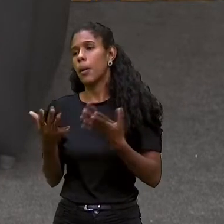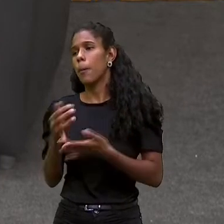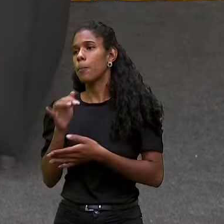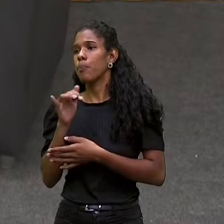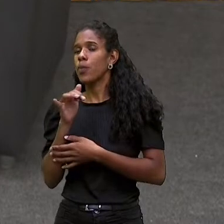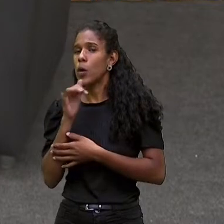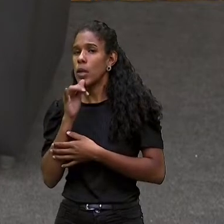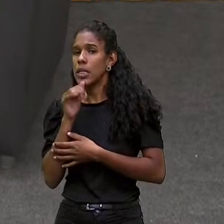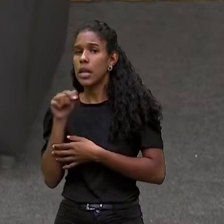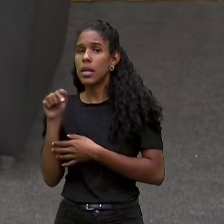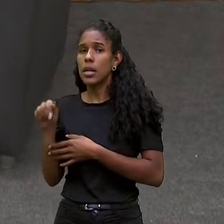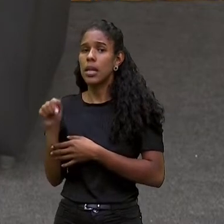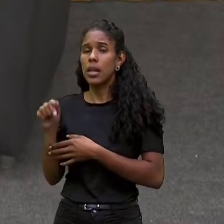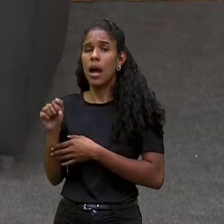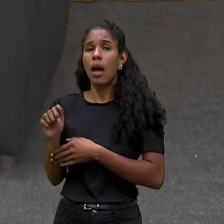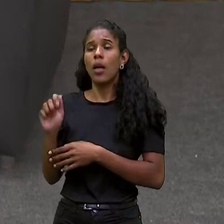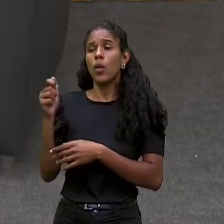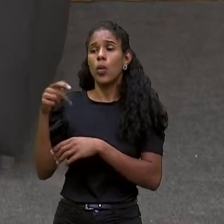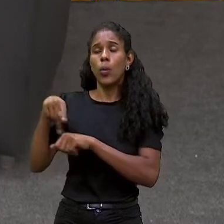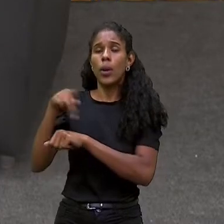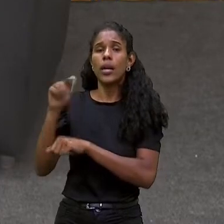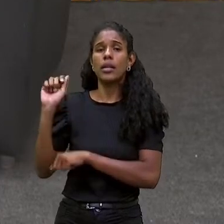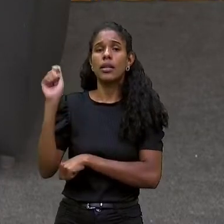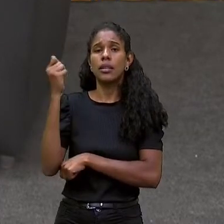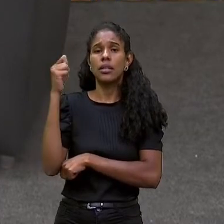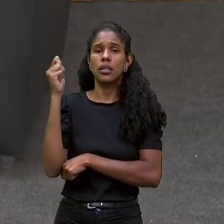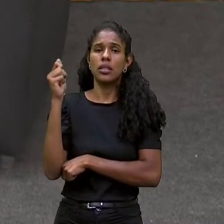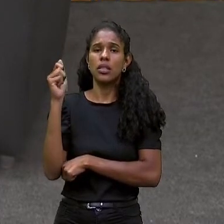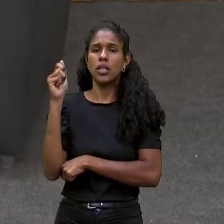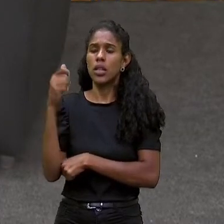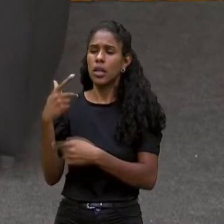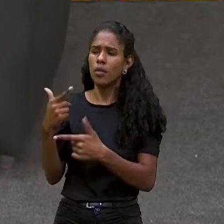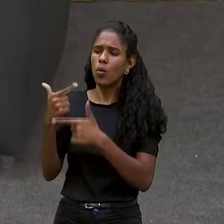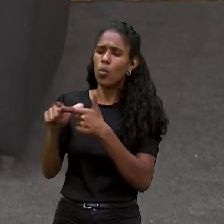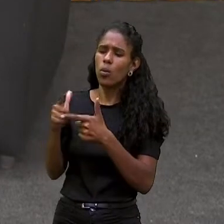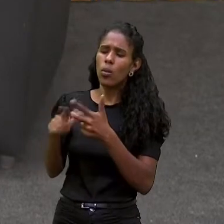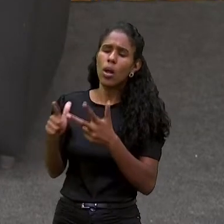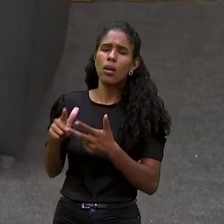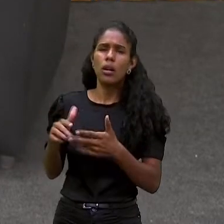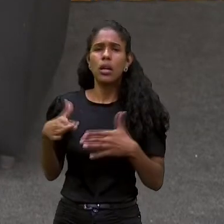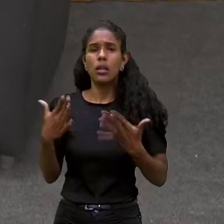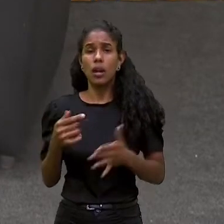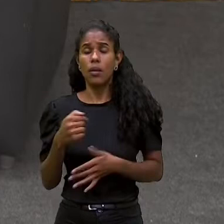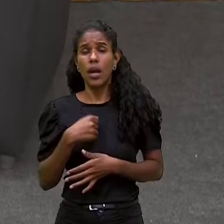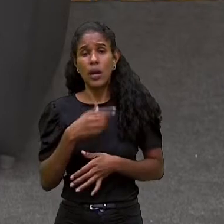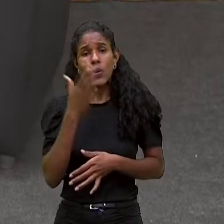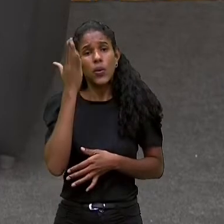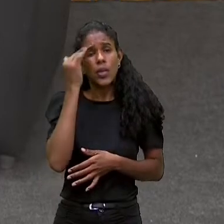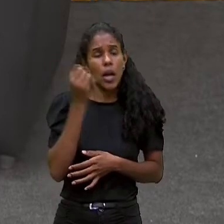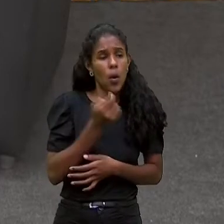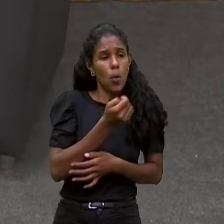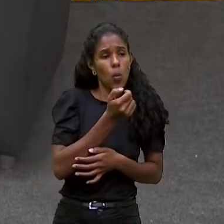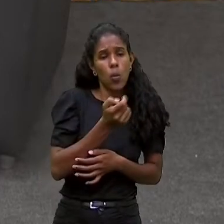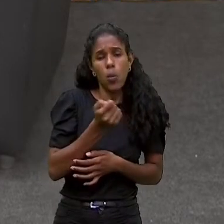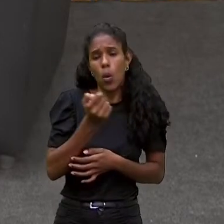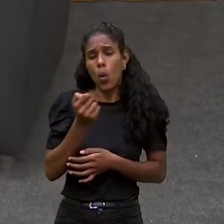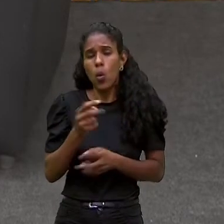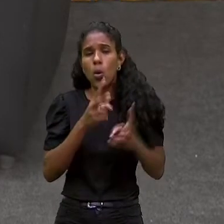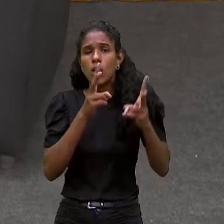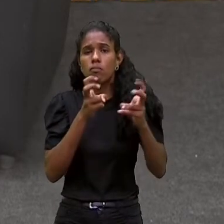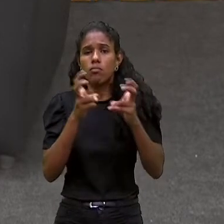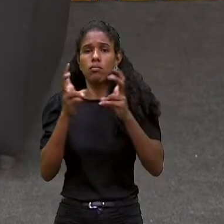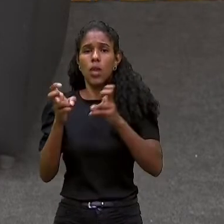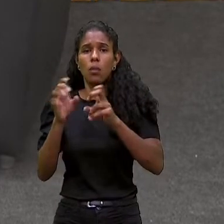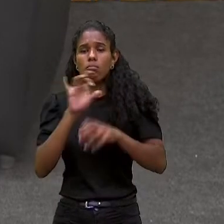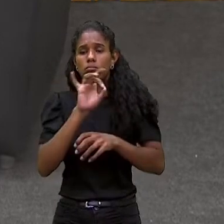dos produtores no Brasil. Eu sei um pouquinho de cada coisa. Então, a leitura mais densa, aquela que é